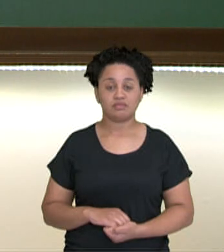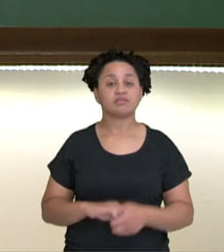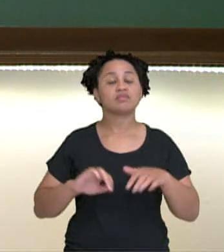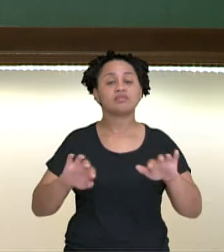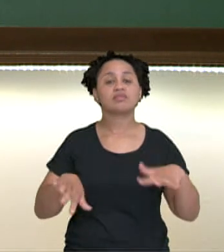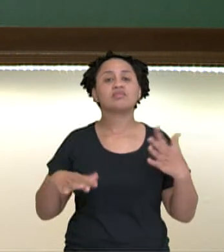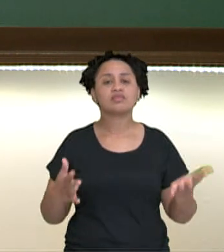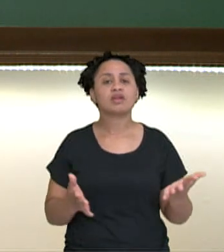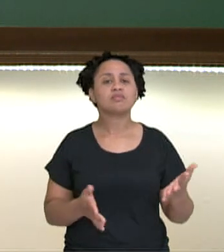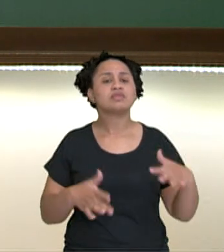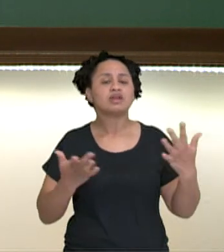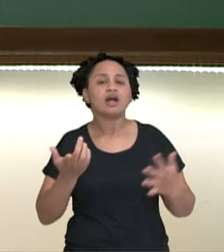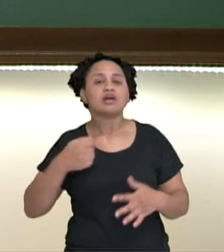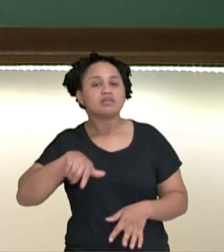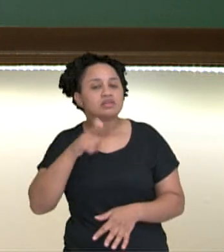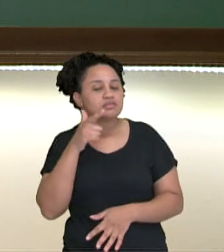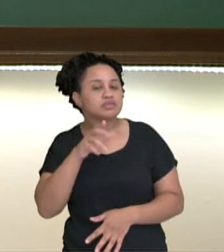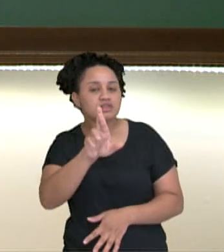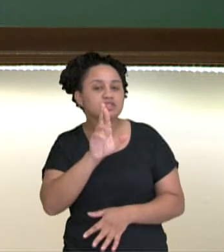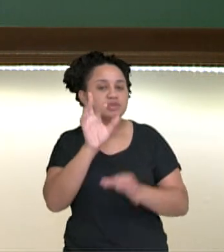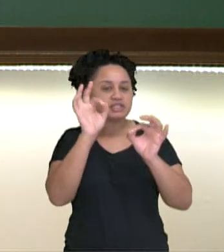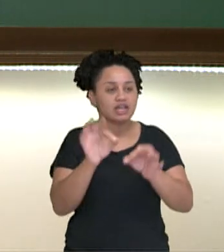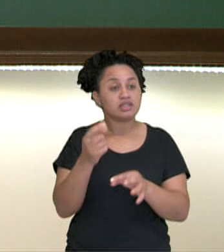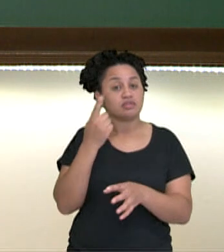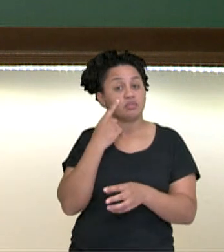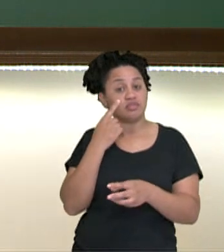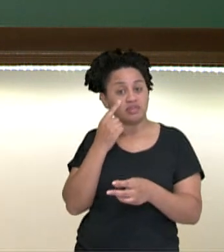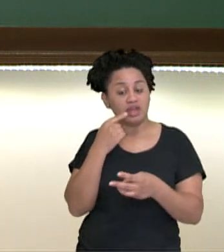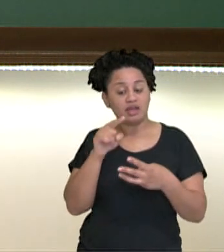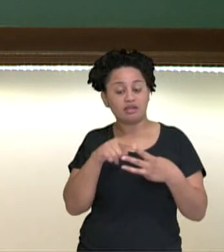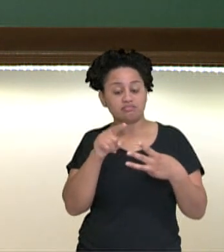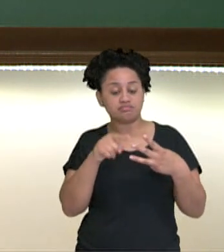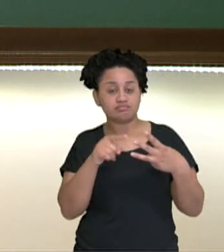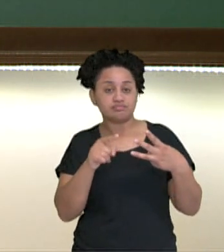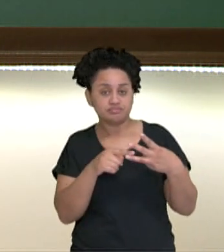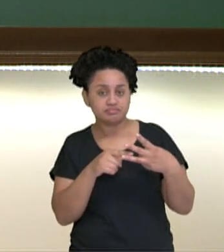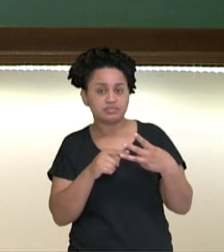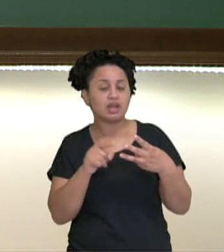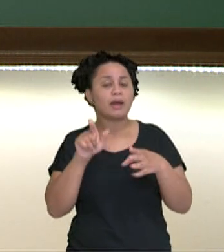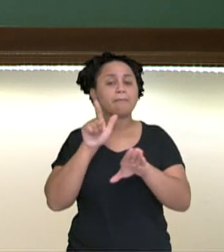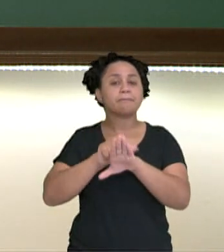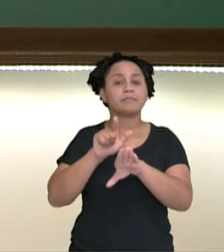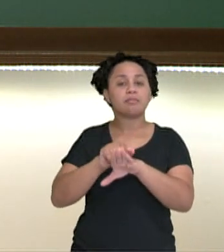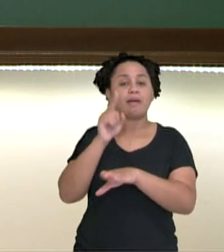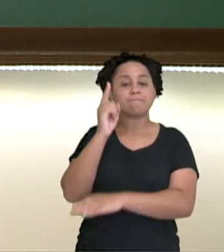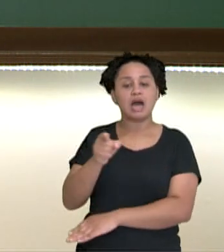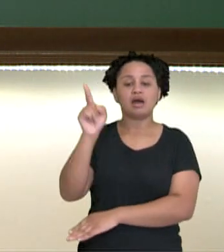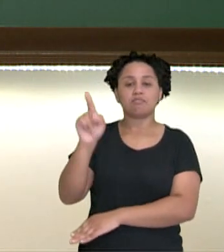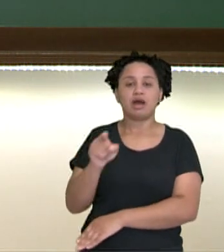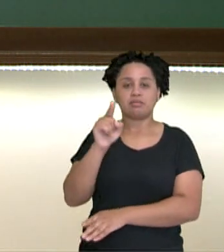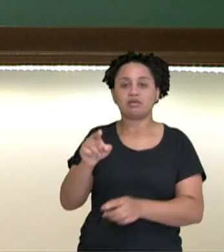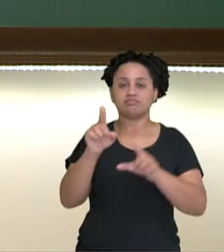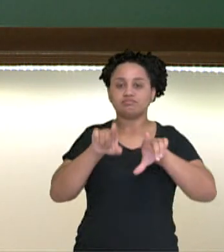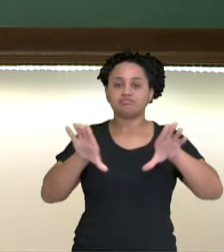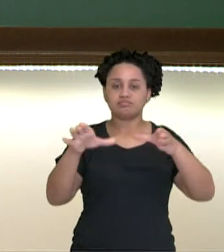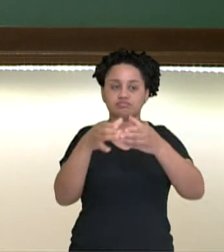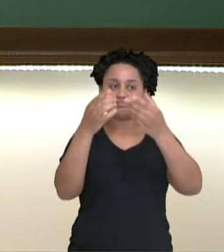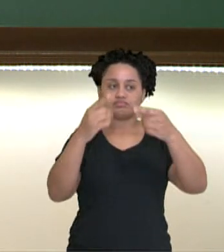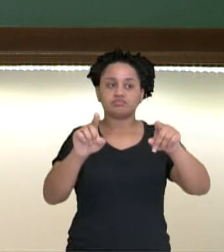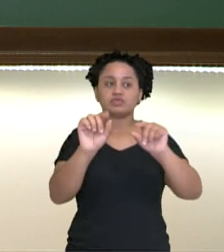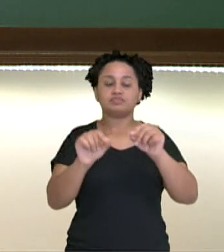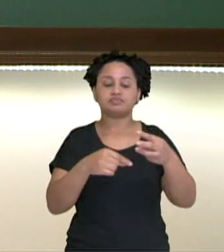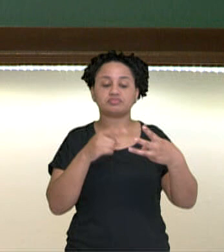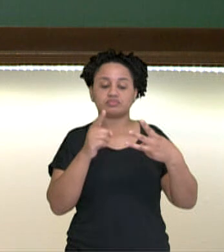E aí, galera, será que você acertou? Vamos à resposta? A função do maestro em uma orquestra, então,